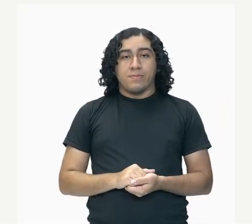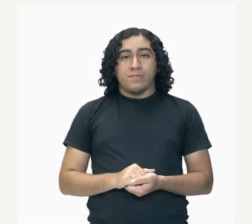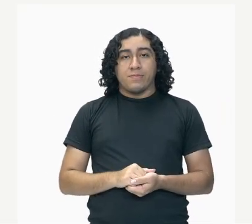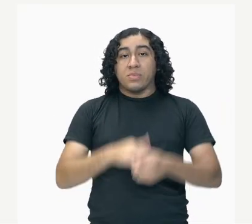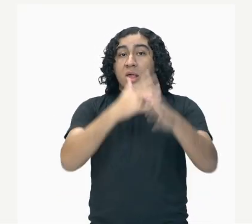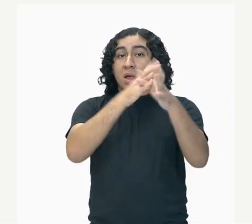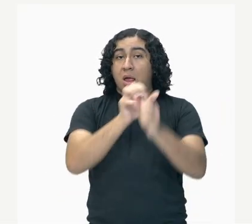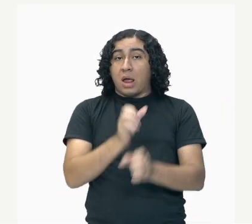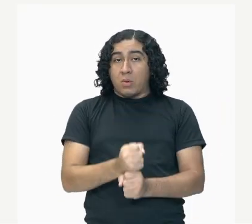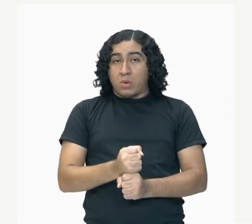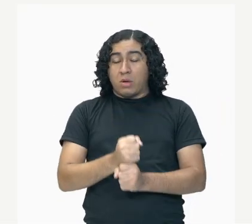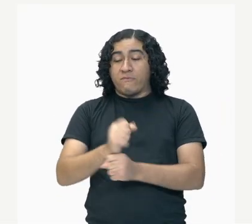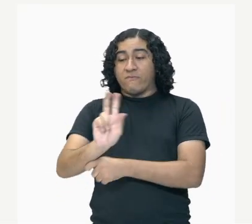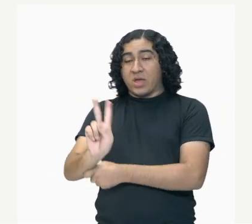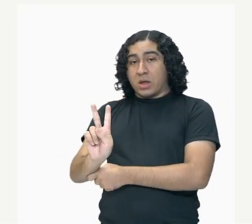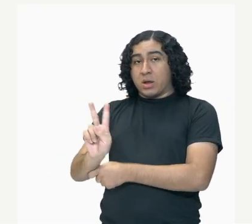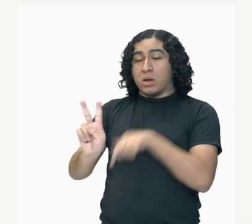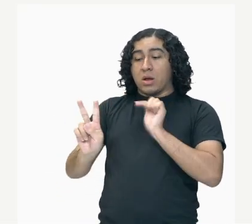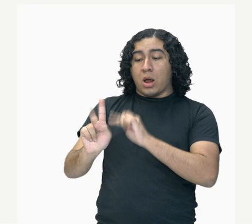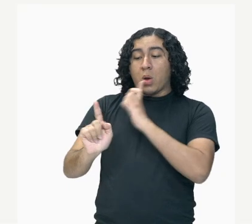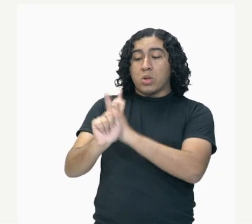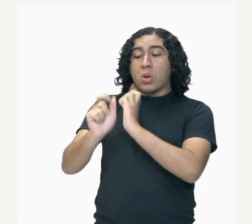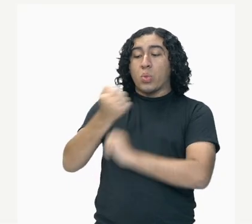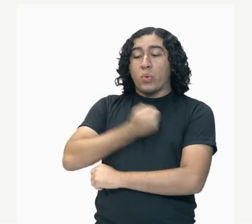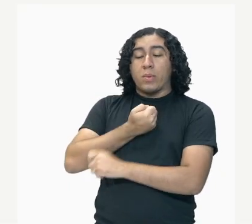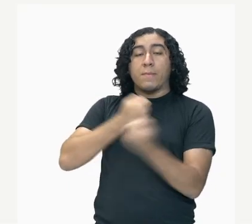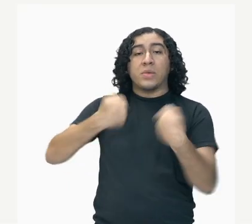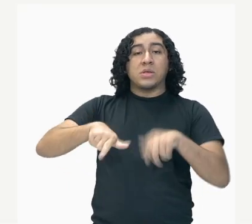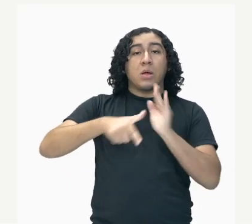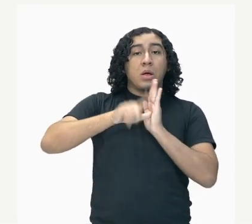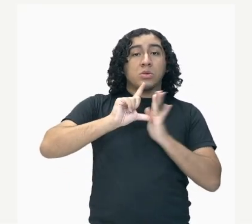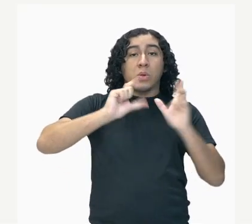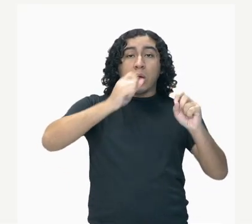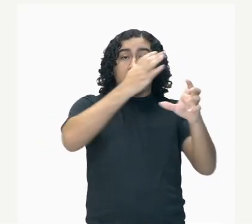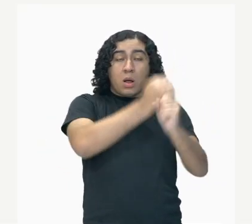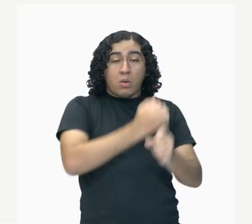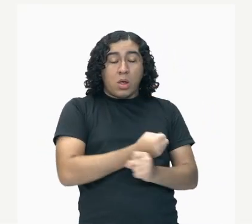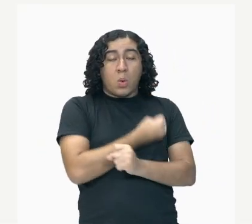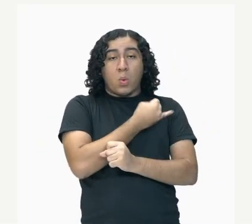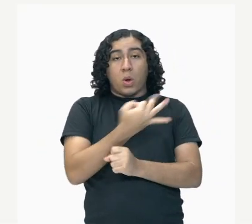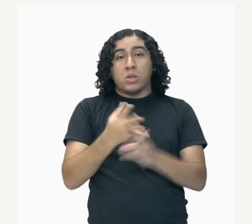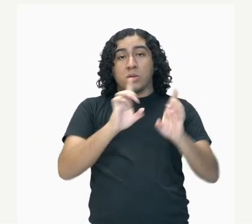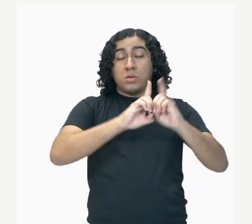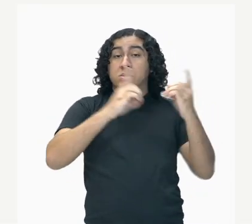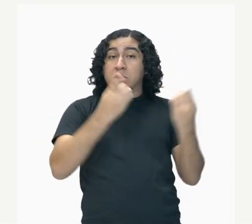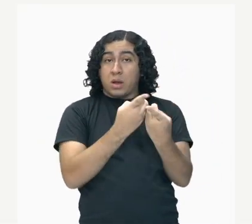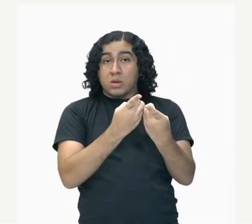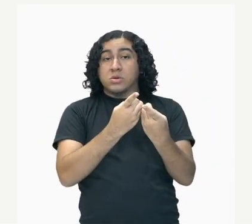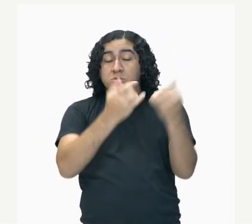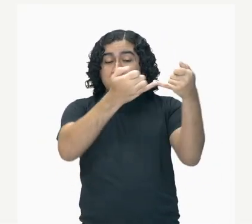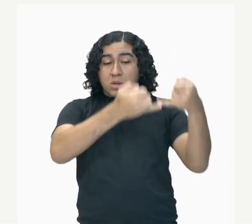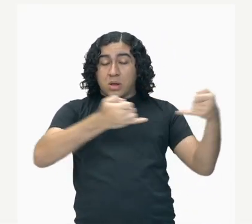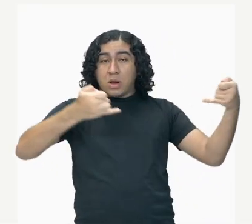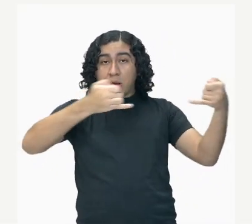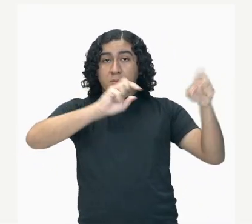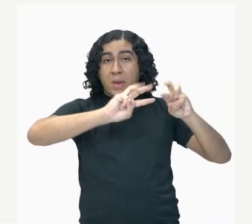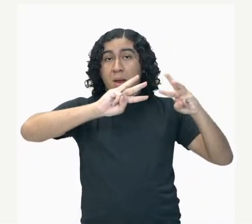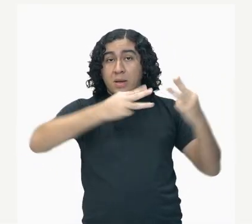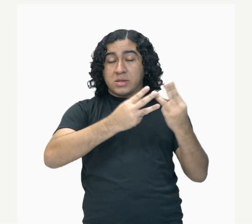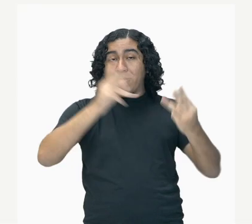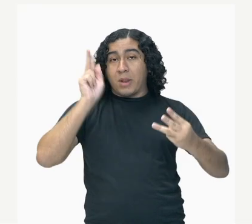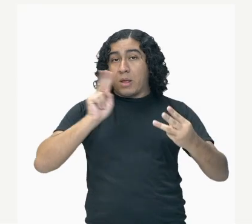a velocidade eu preciso saber primeiro quanto vale a densidade linear de massa e aí